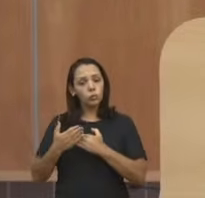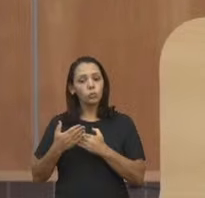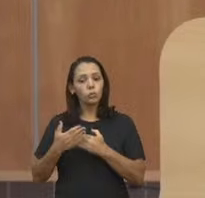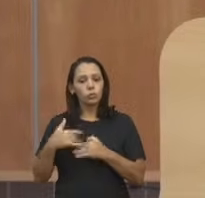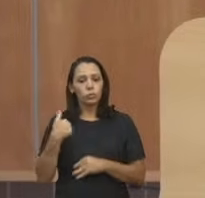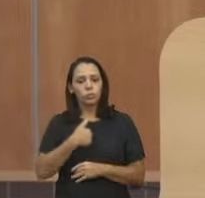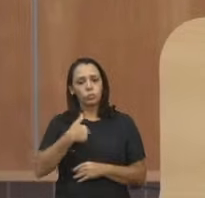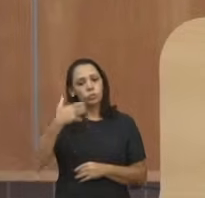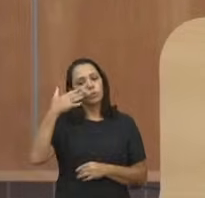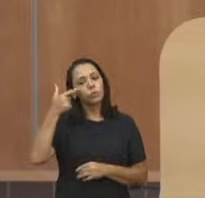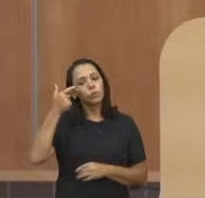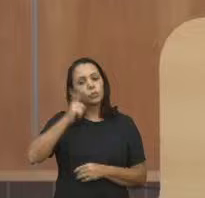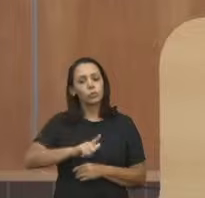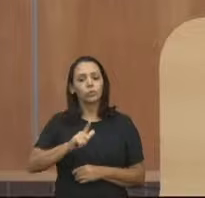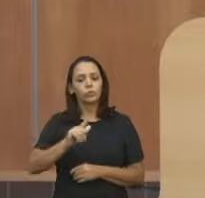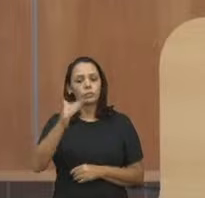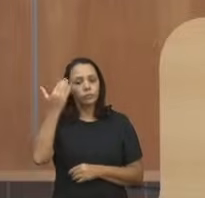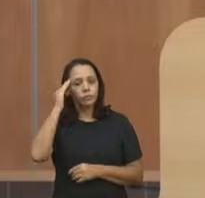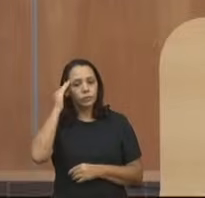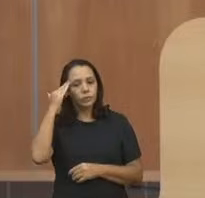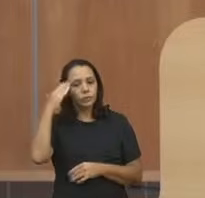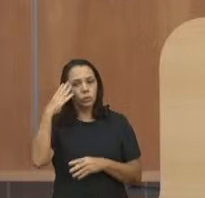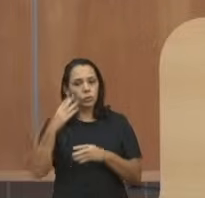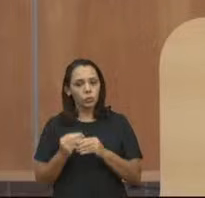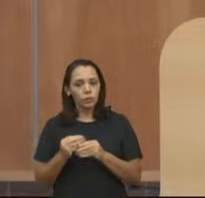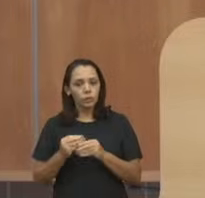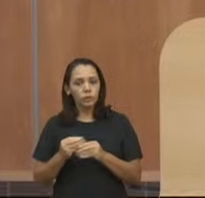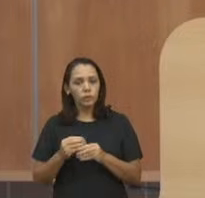consiga formular